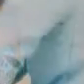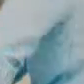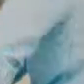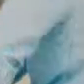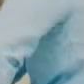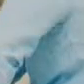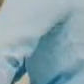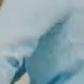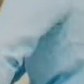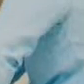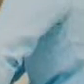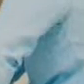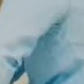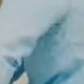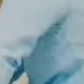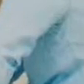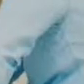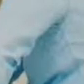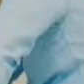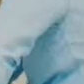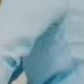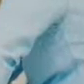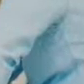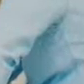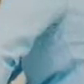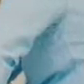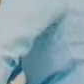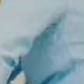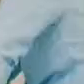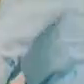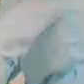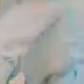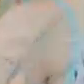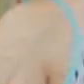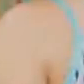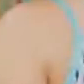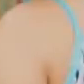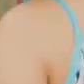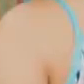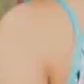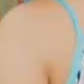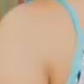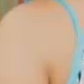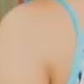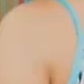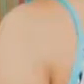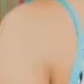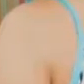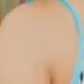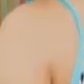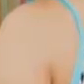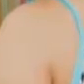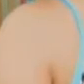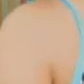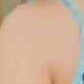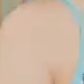Depende de nós ajudar a prevenção e ajudar a cuidar dessas pessoas. O câncer infantil